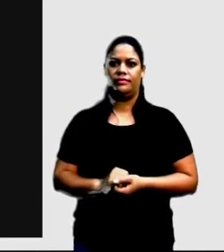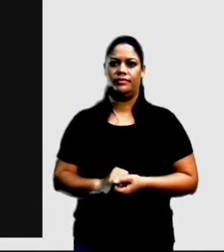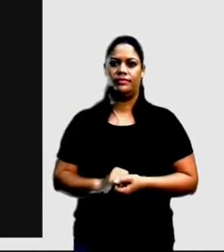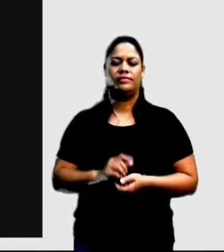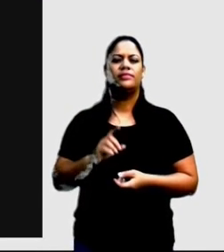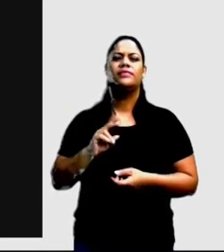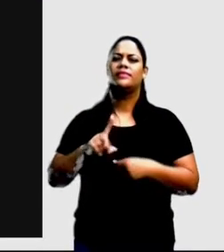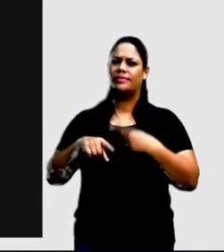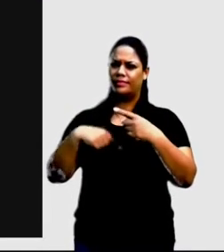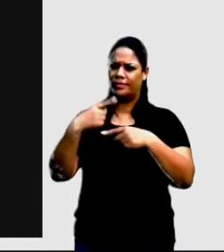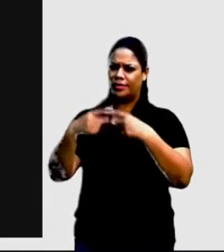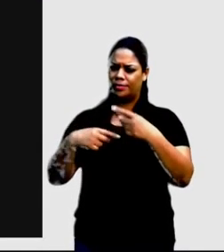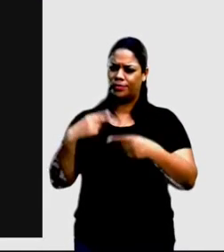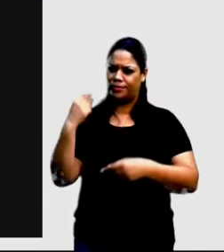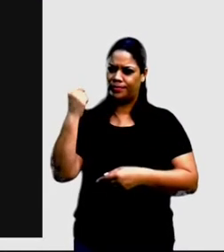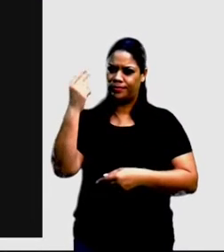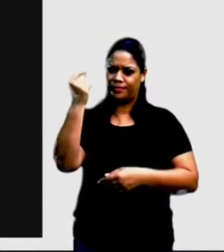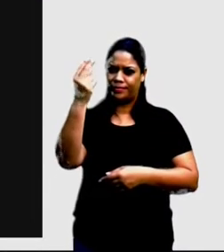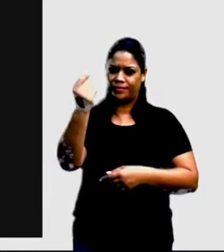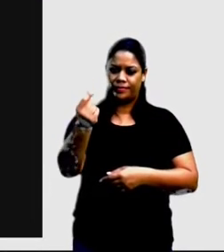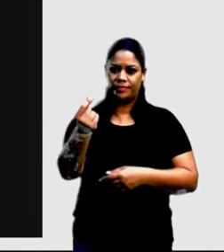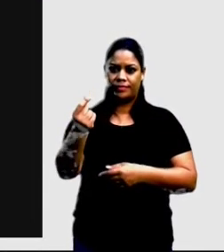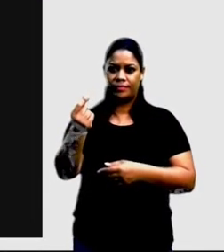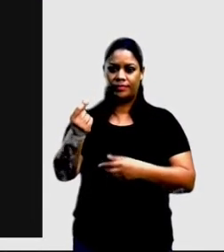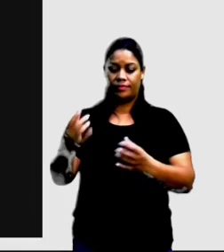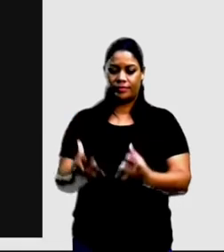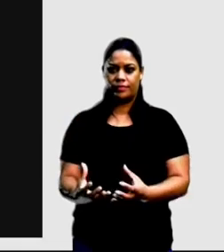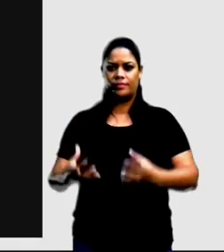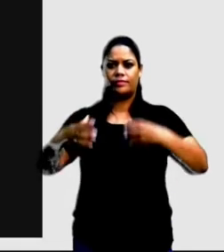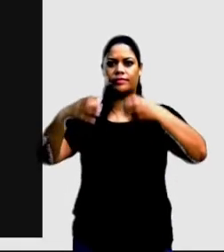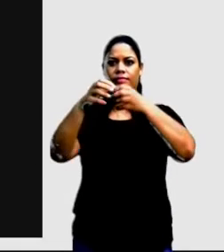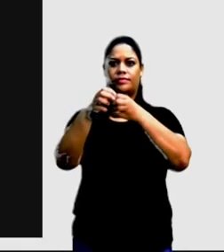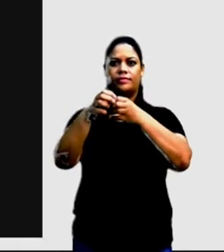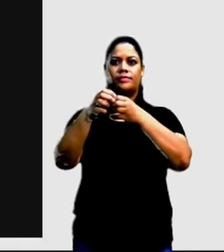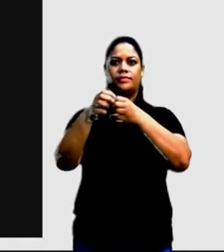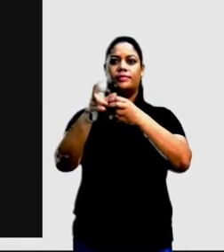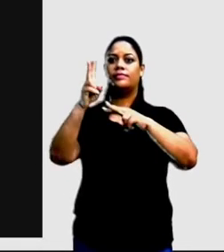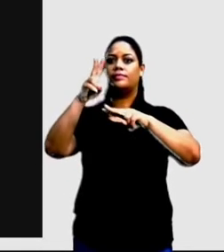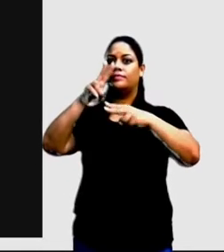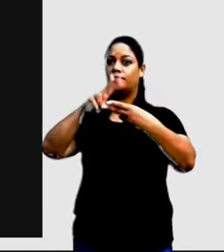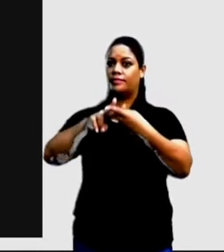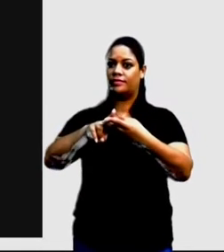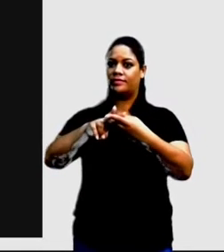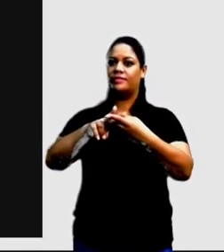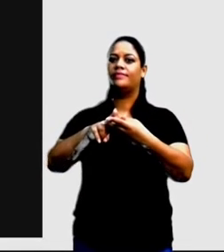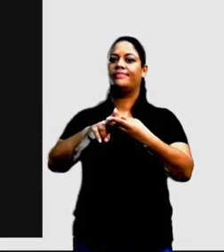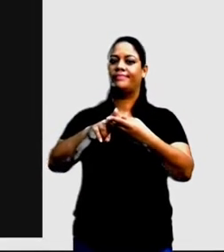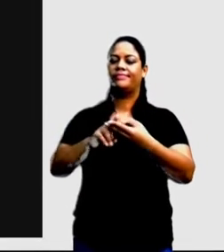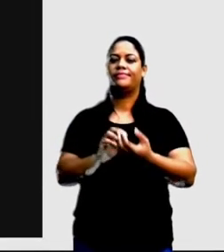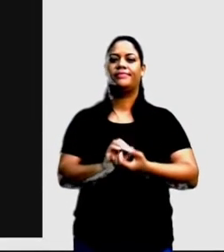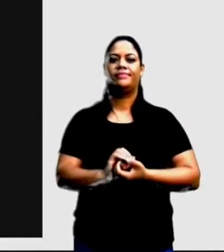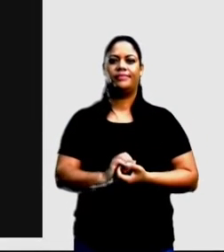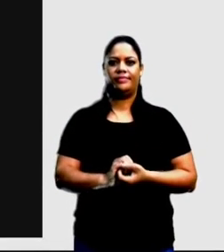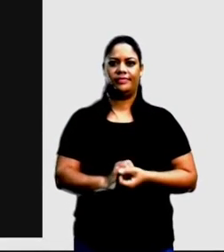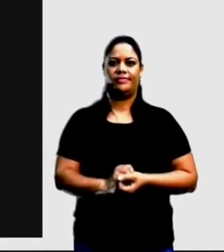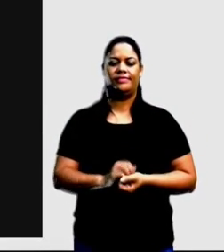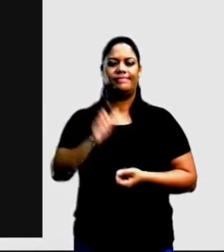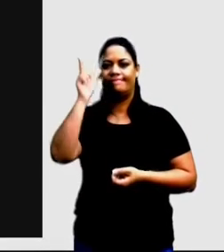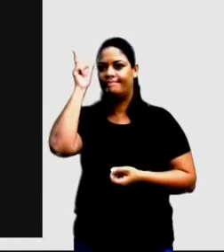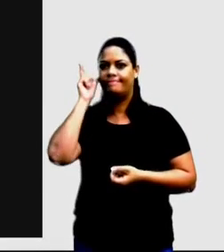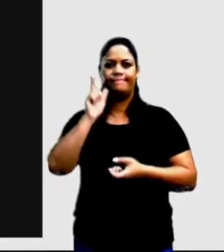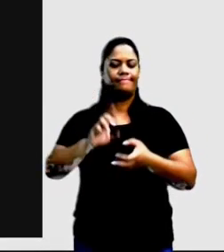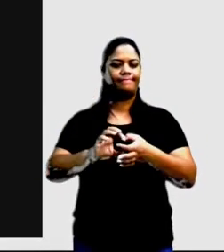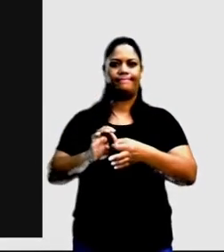Algum tempo depois, o leão ficou preso em uma rede de uns caçadores. Não conseguia